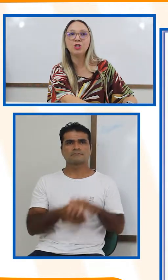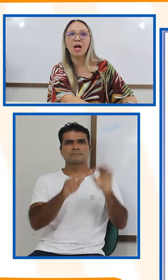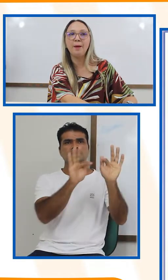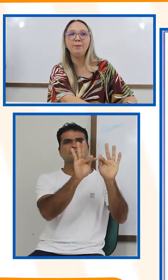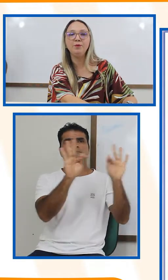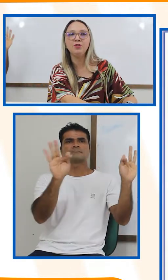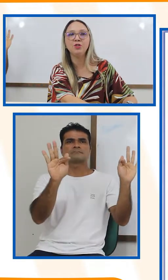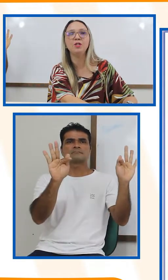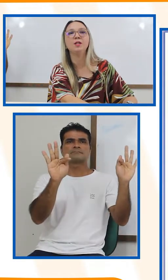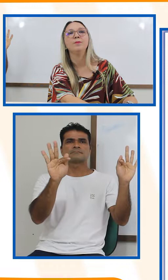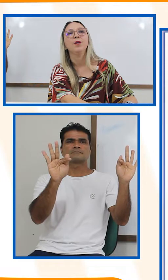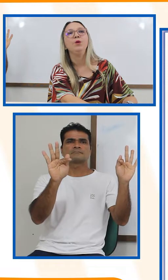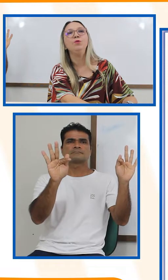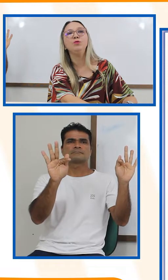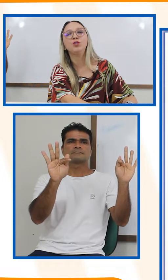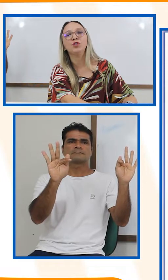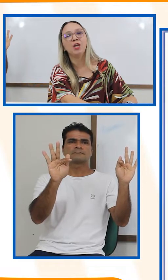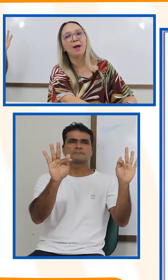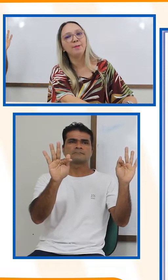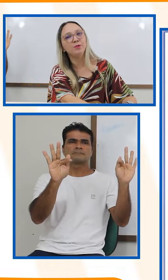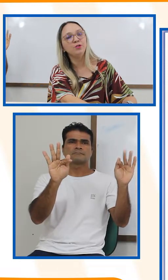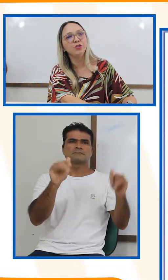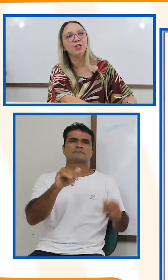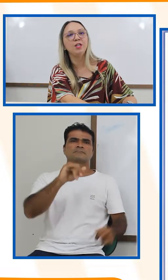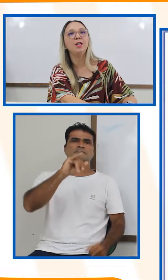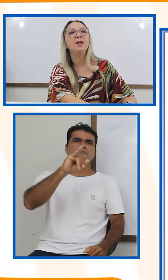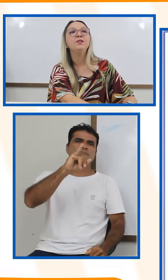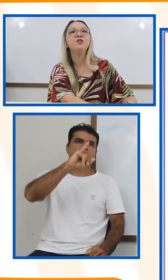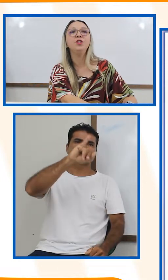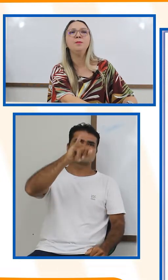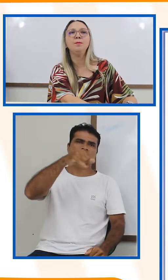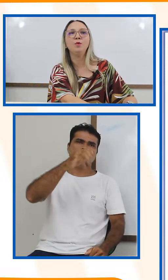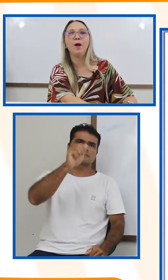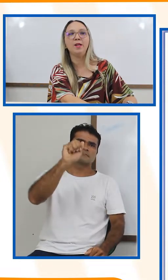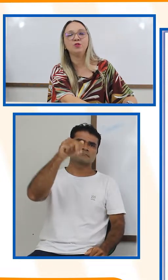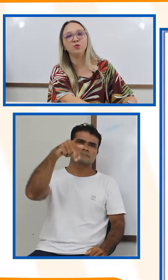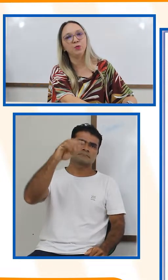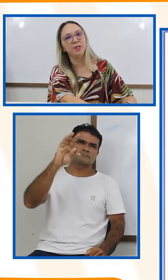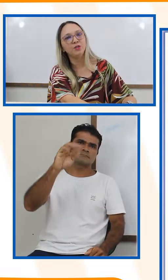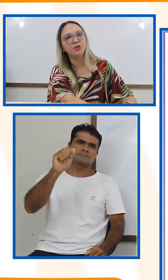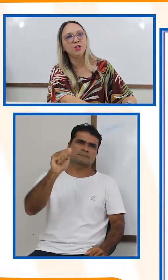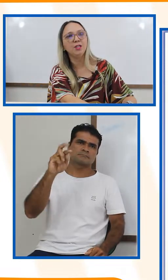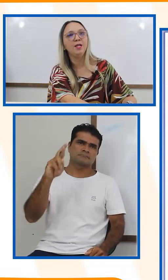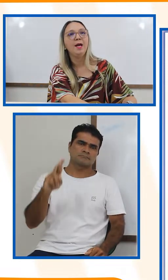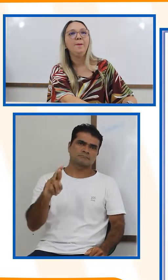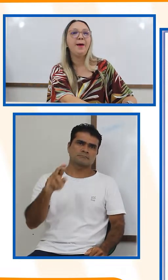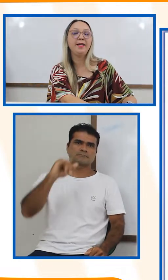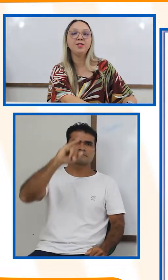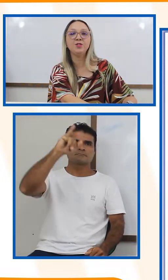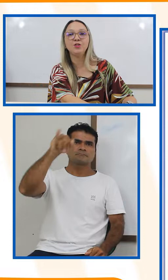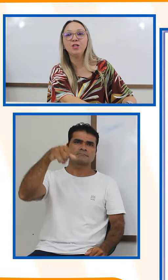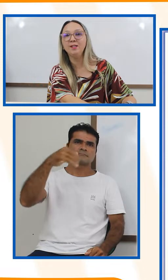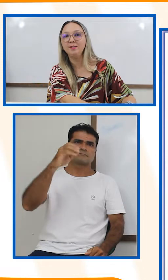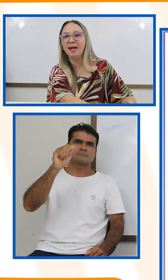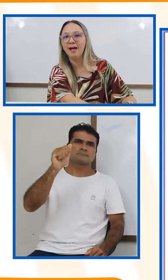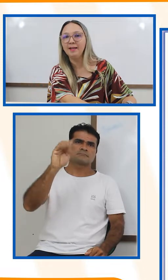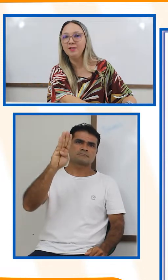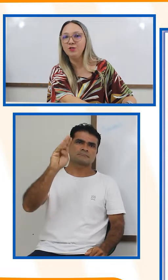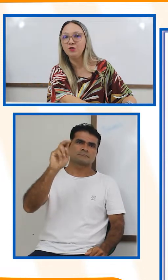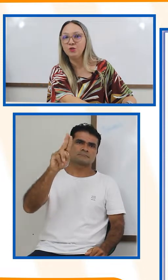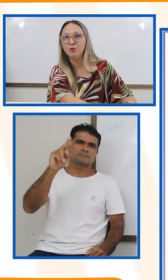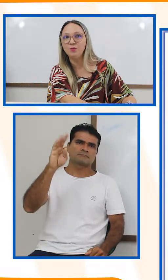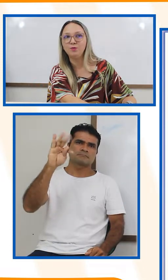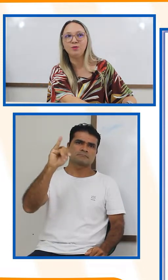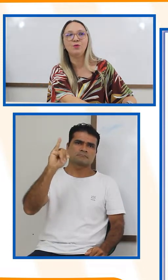do jabuti. O jabuti chamou a juriti para